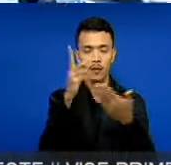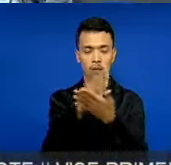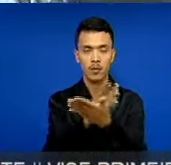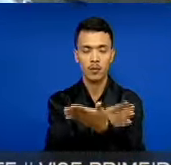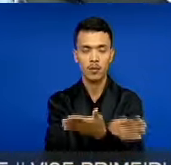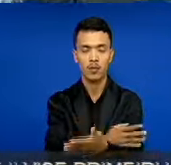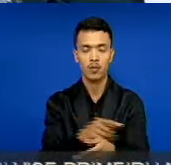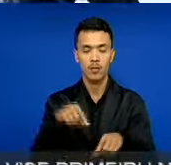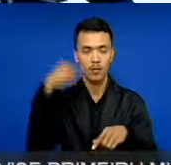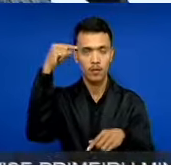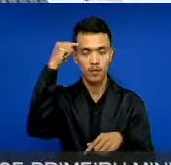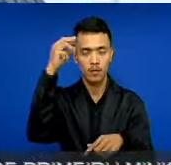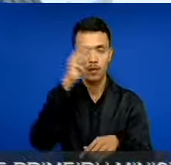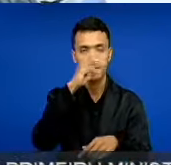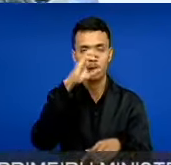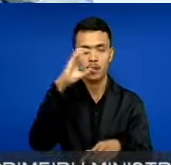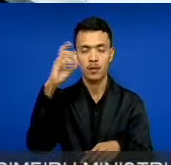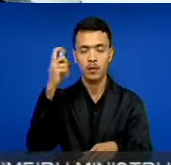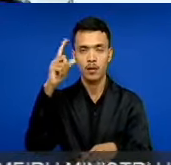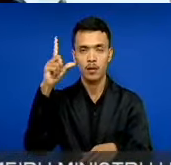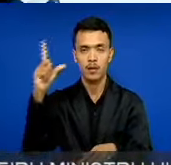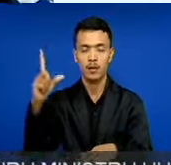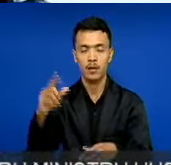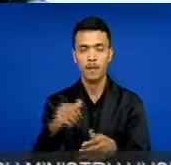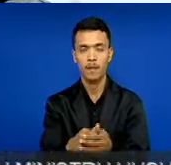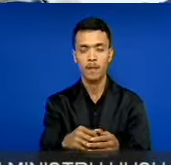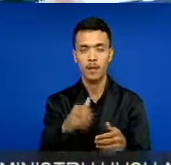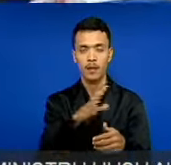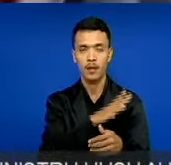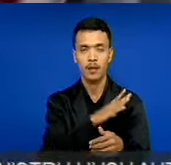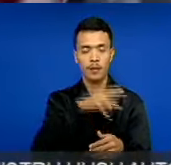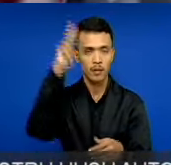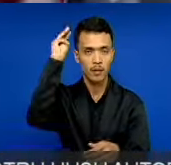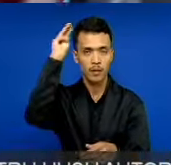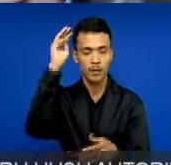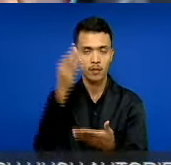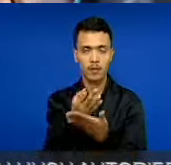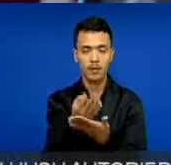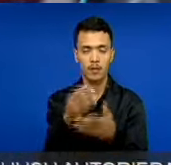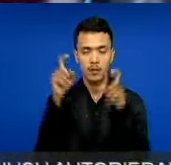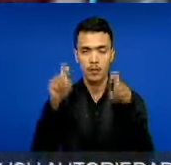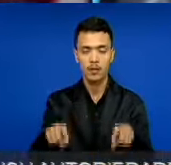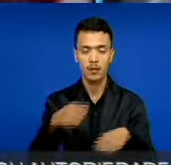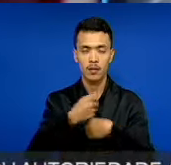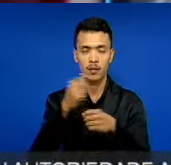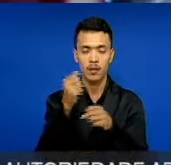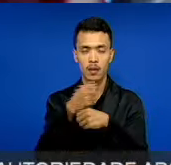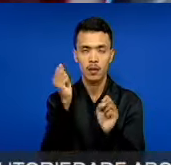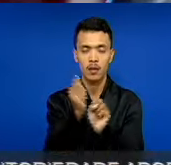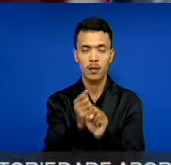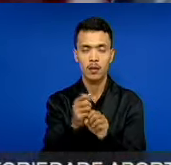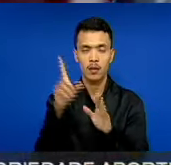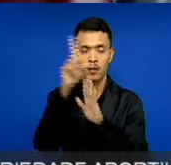catac Millennium Challenge Account Timor-Leste IP, dependência ba ministra finanças, nebe necessário atuhalo alterasaun ba dekretu